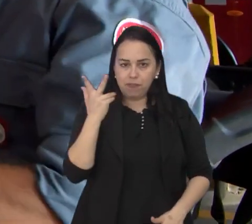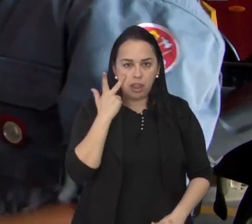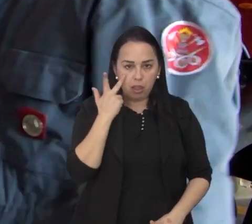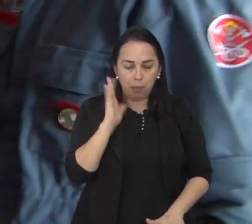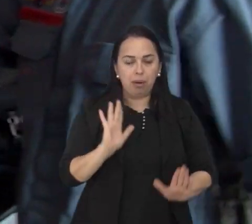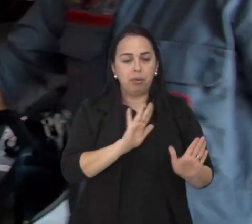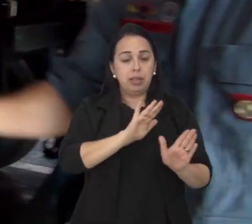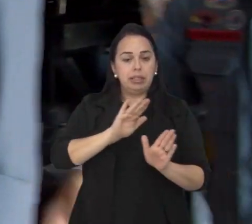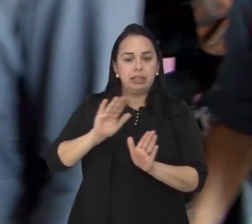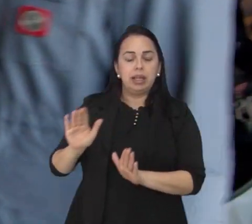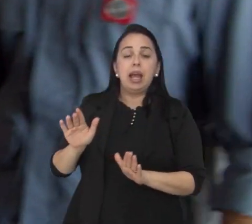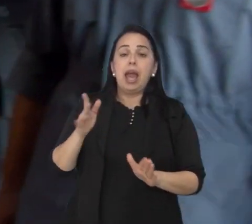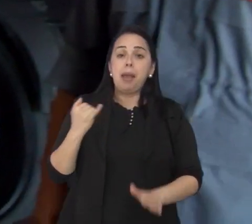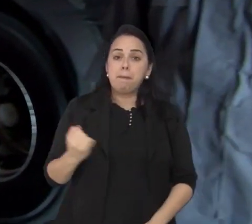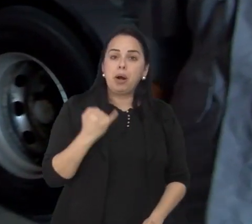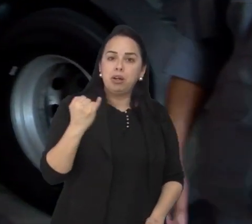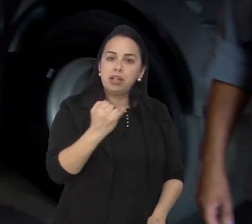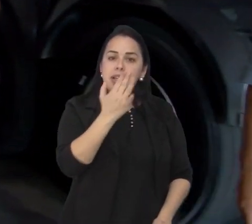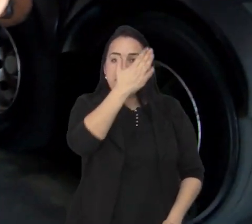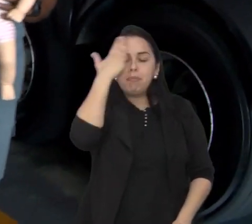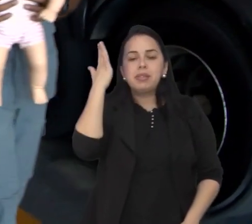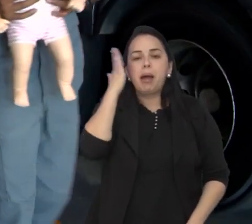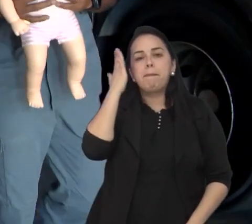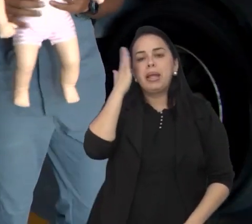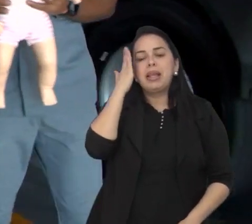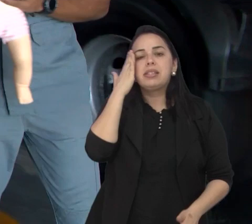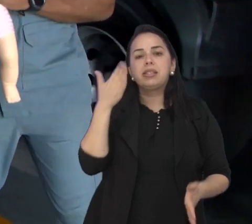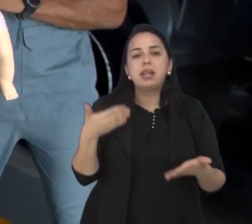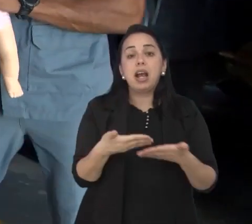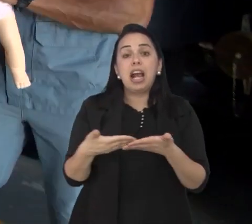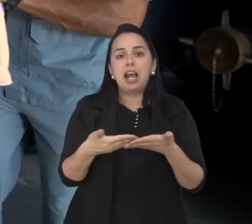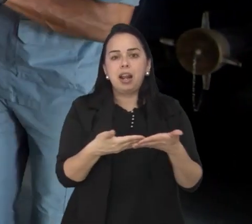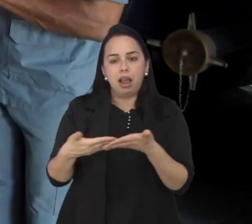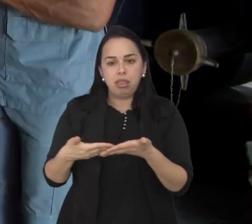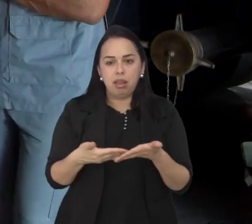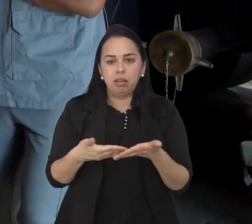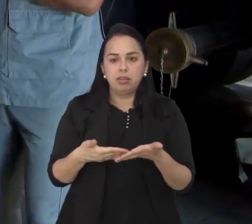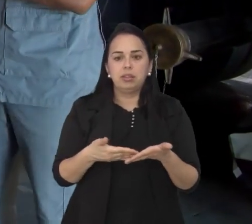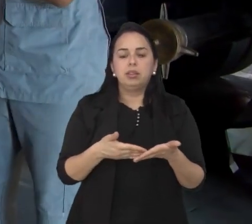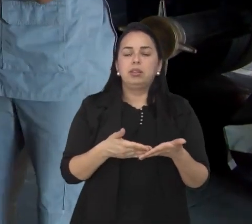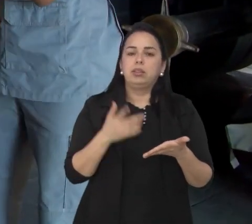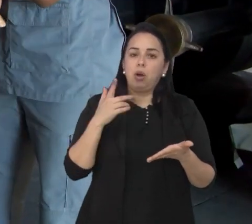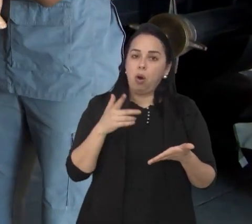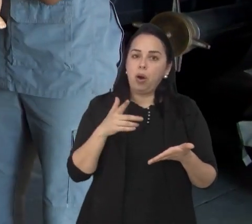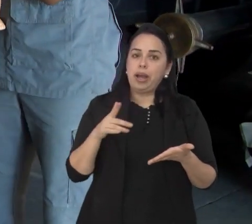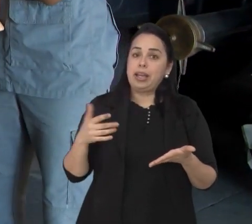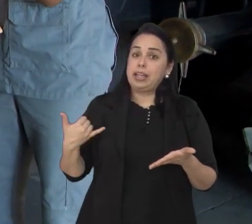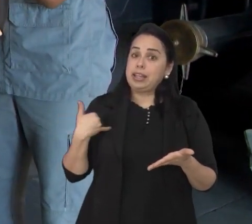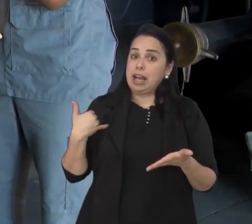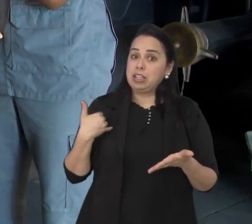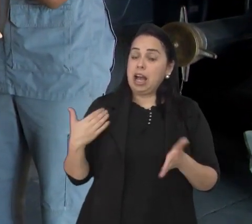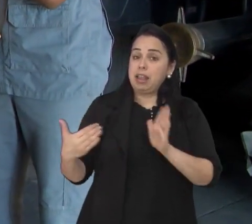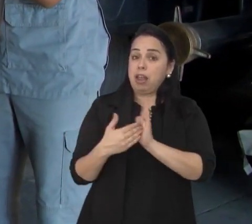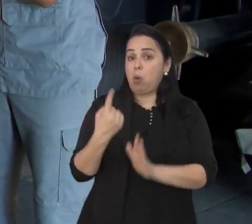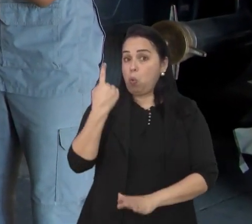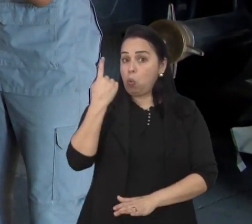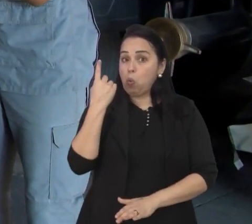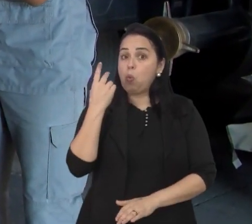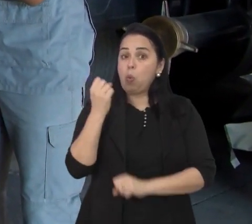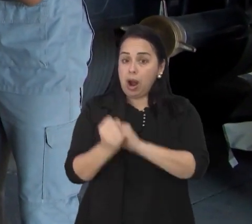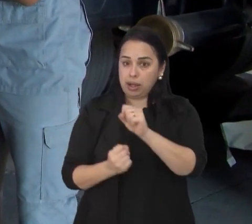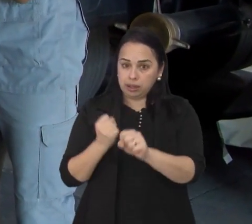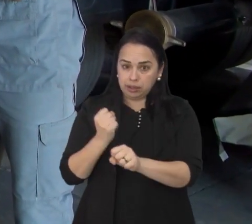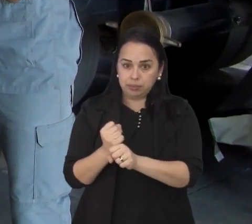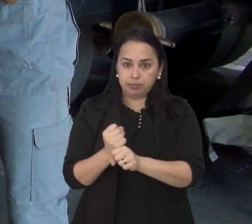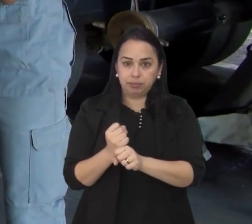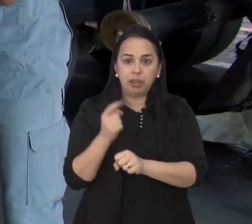normal. Também é muito importante que saiba fazer o procedimento numa criança com idade até 1 ano. O